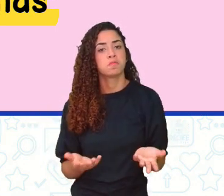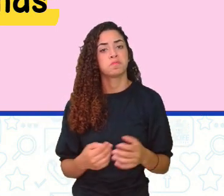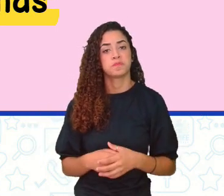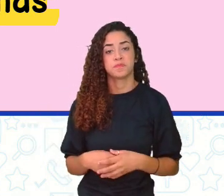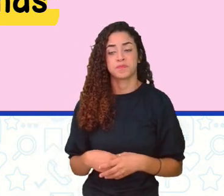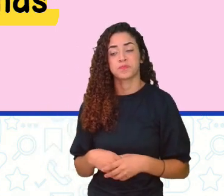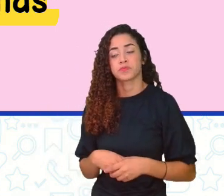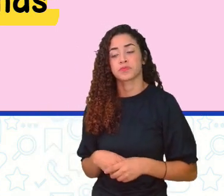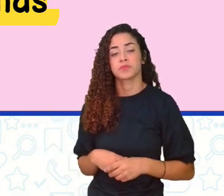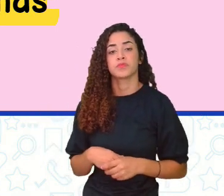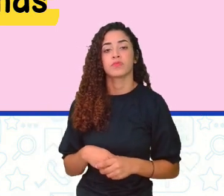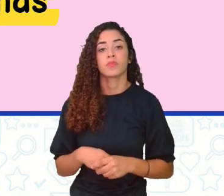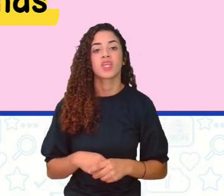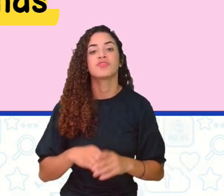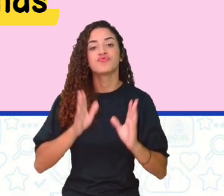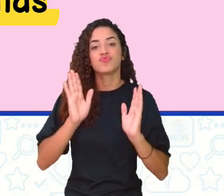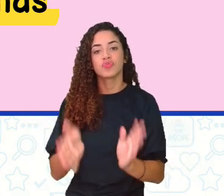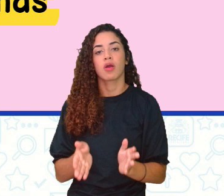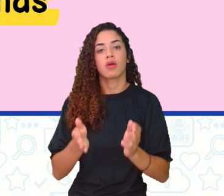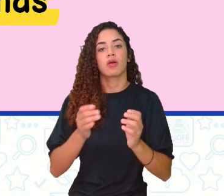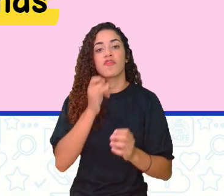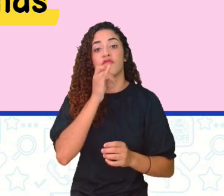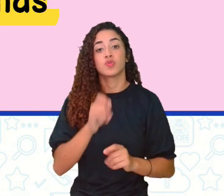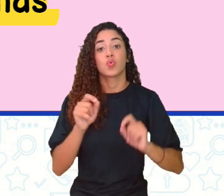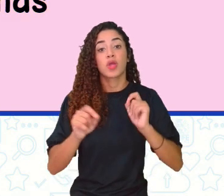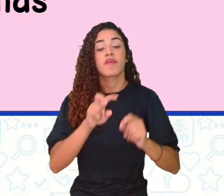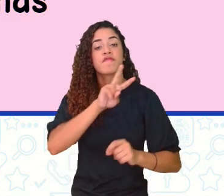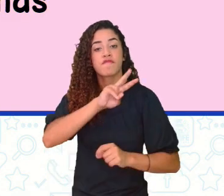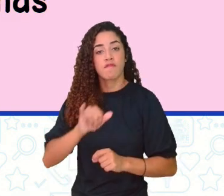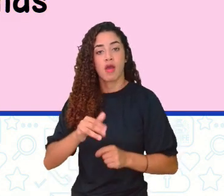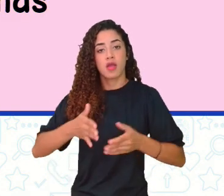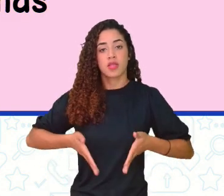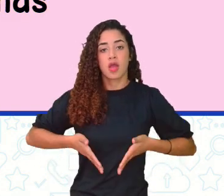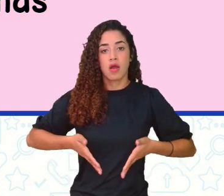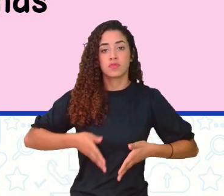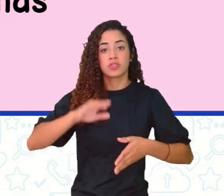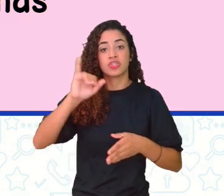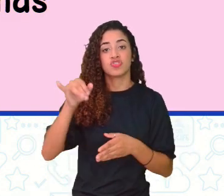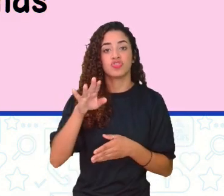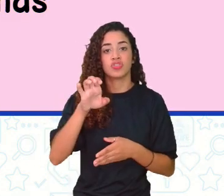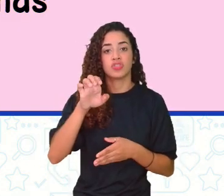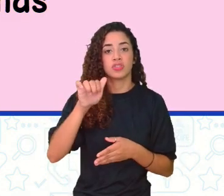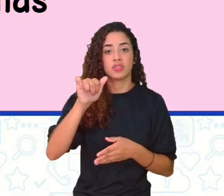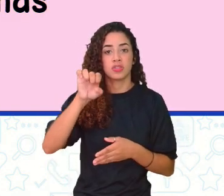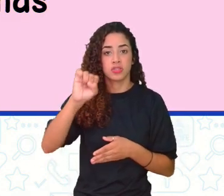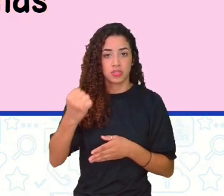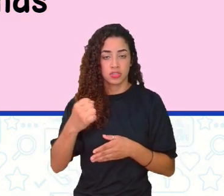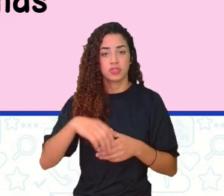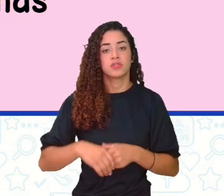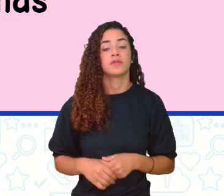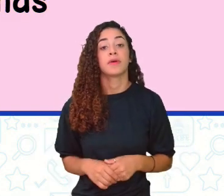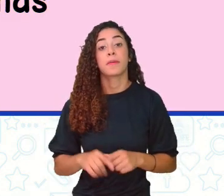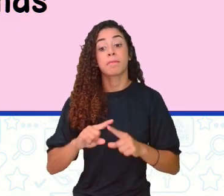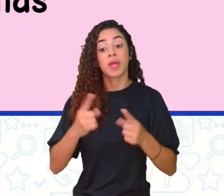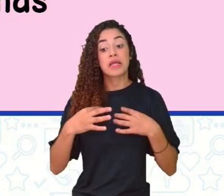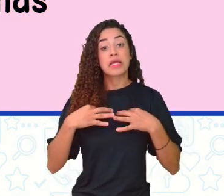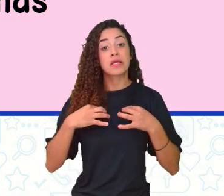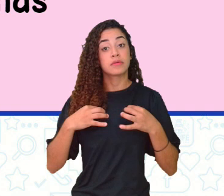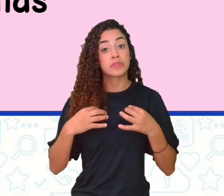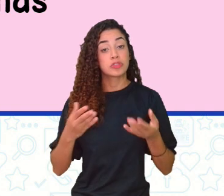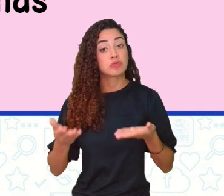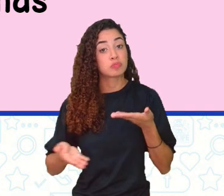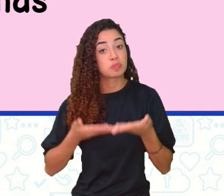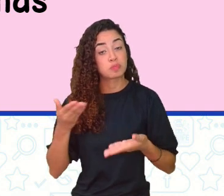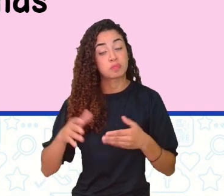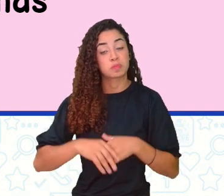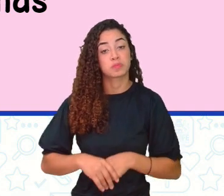Ele já disse de cara que ele vai de calça jeans, né? Vai de calça jeans, mas a camisa.